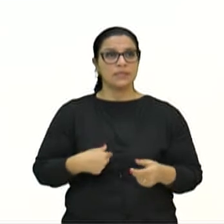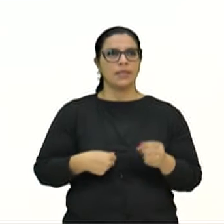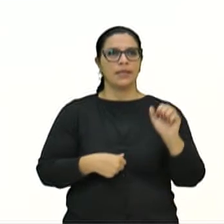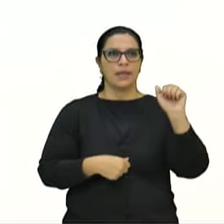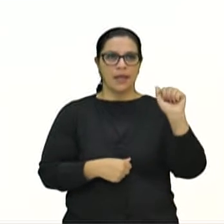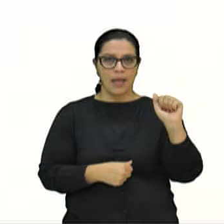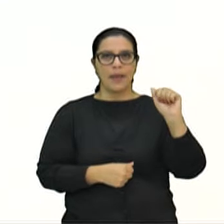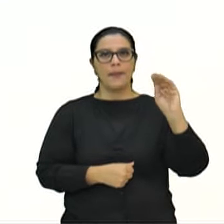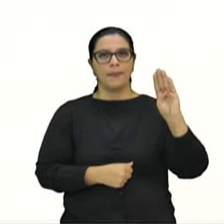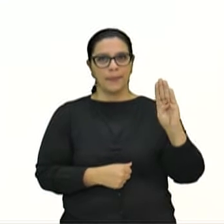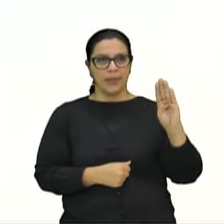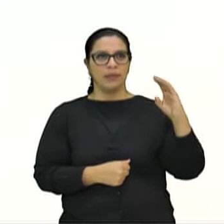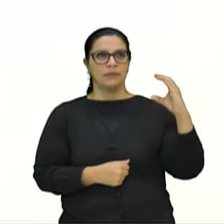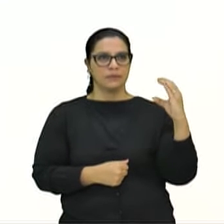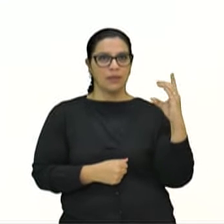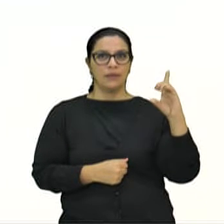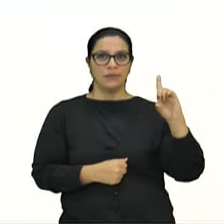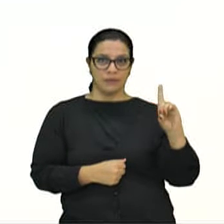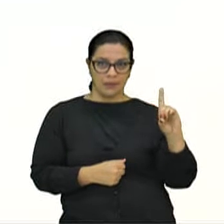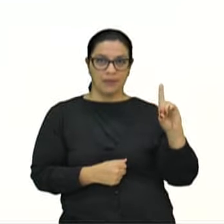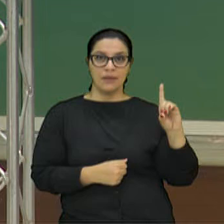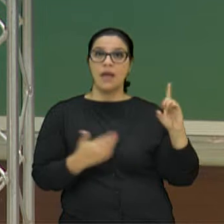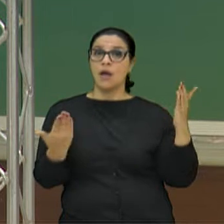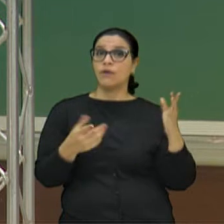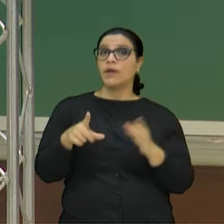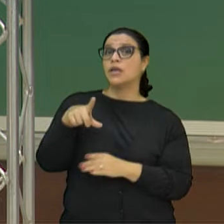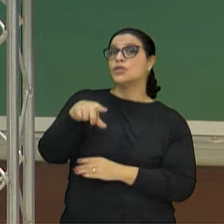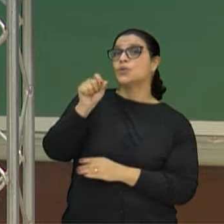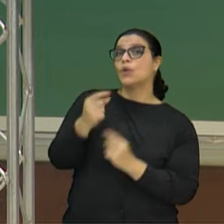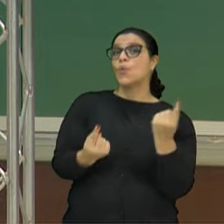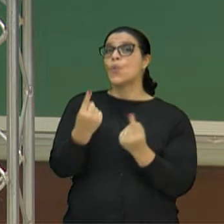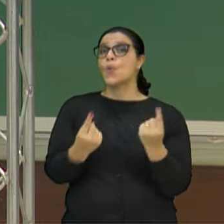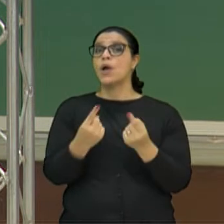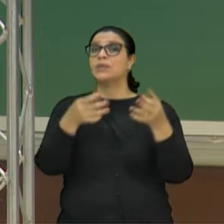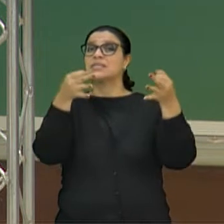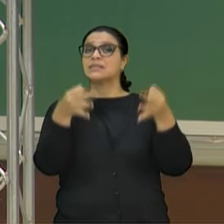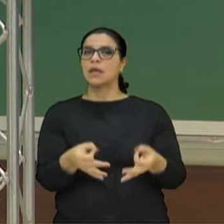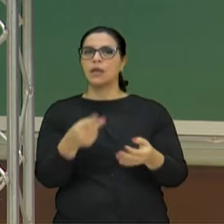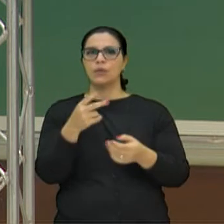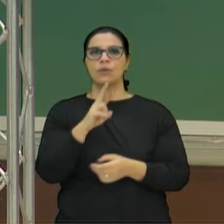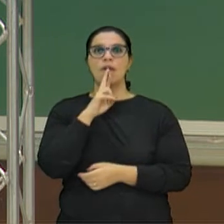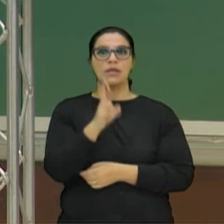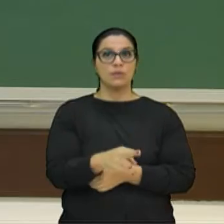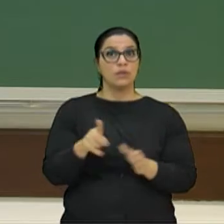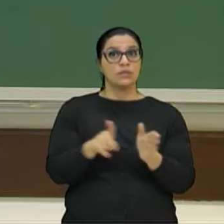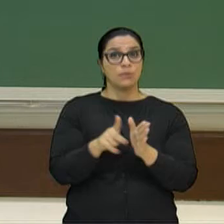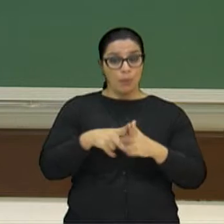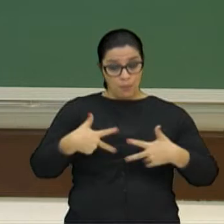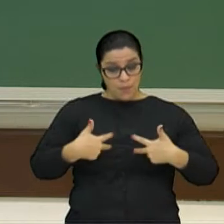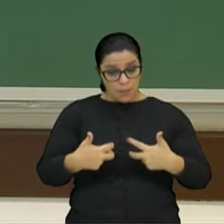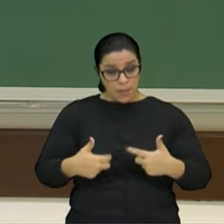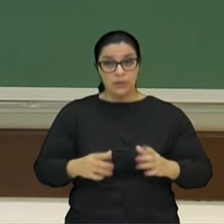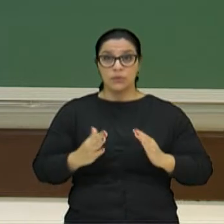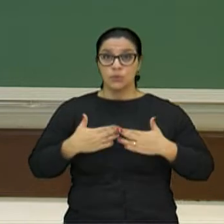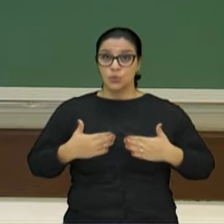listada algumas opções, aqui vocês vão marcar aquela que diz respeito à ginástica de conscientização corporal.